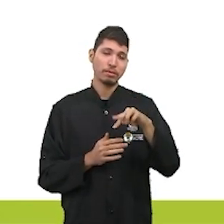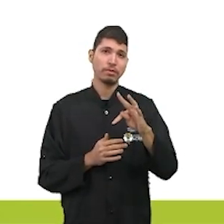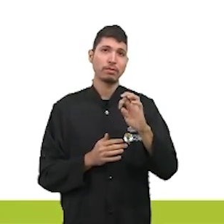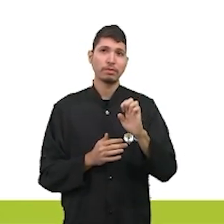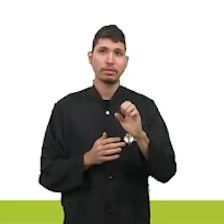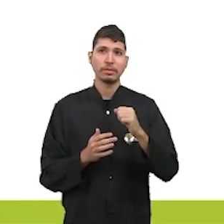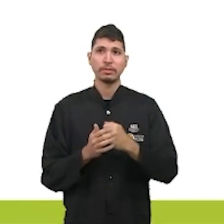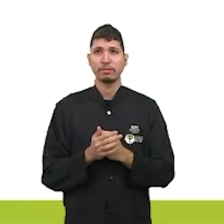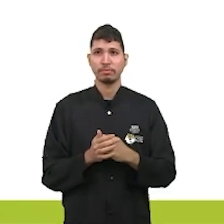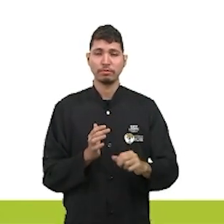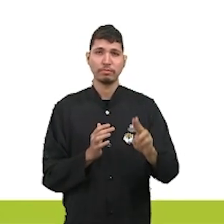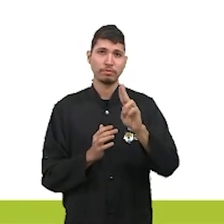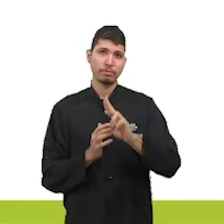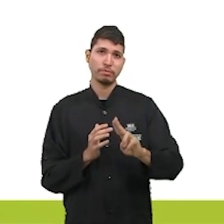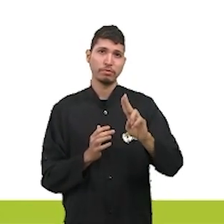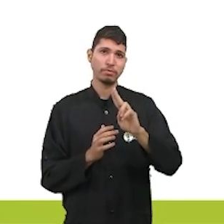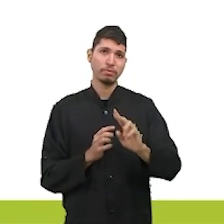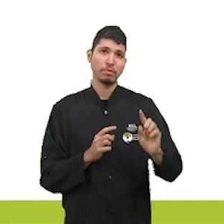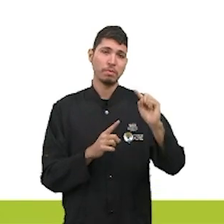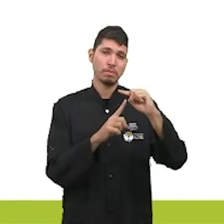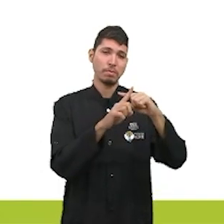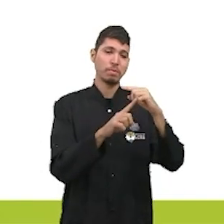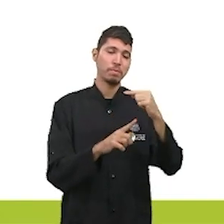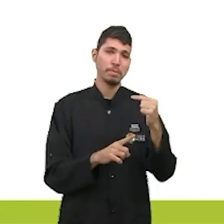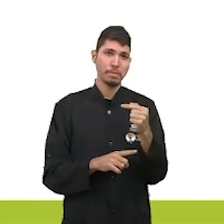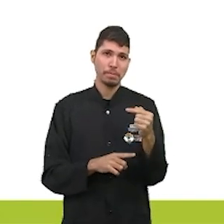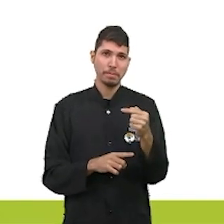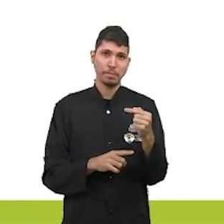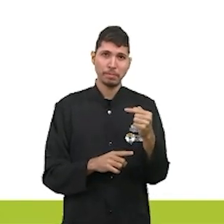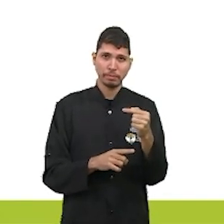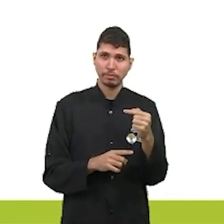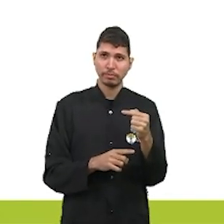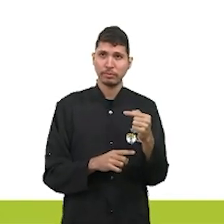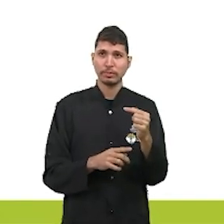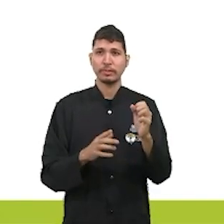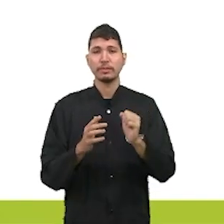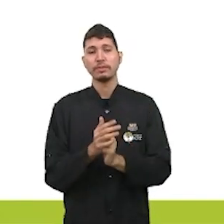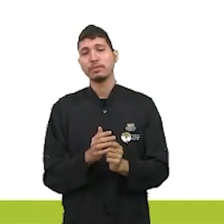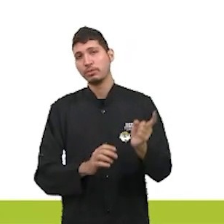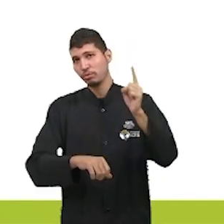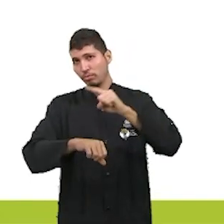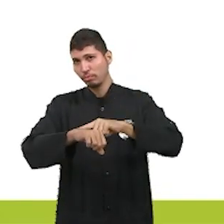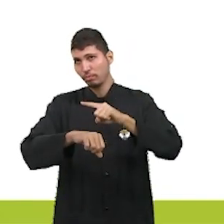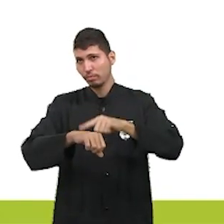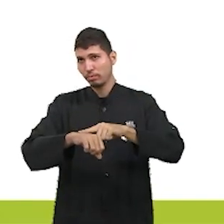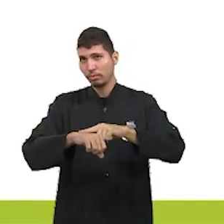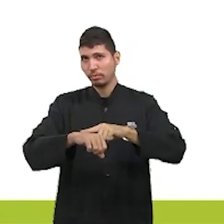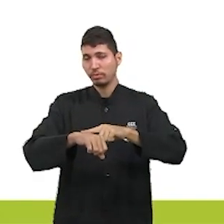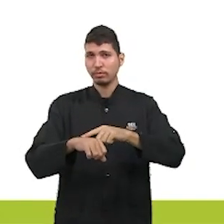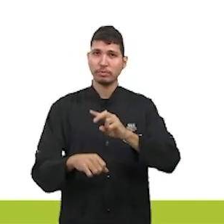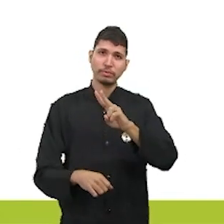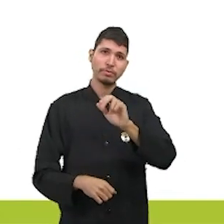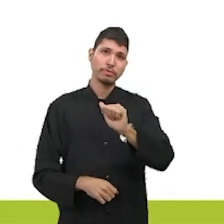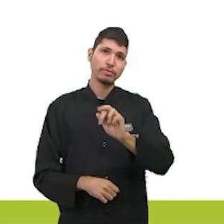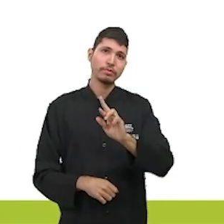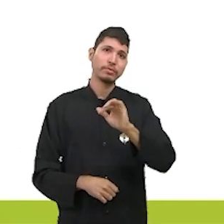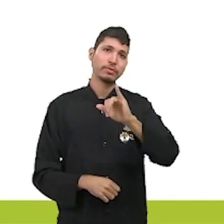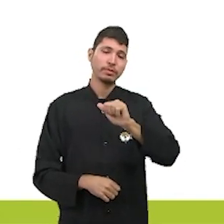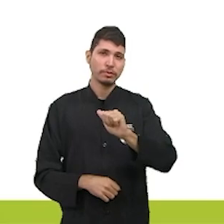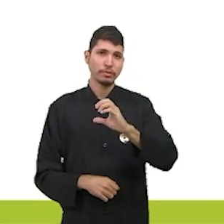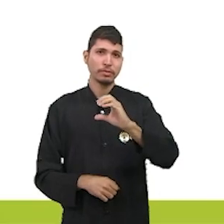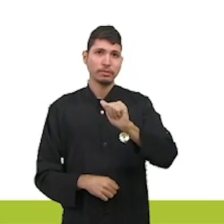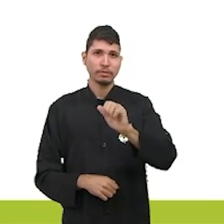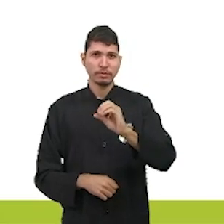aí pela variação de tempo, tá? Que ela está percorrendo ali, essa carga elétrica percorrendo ali